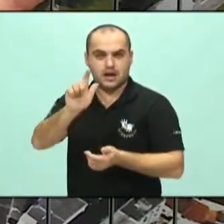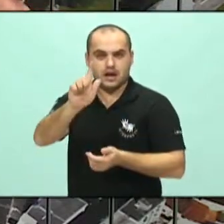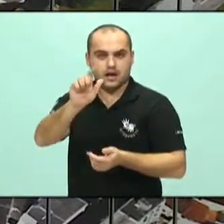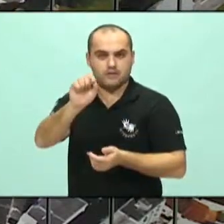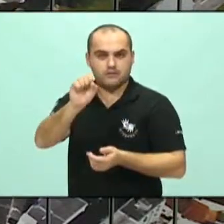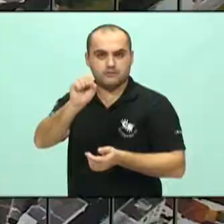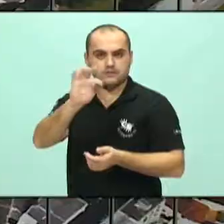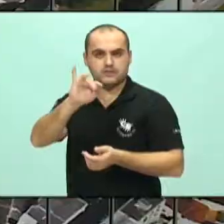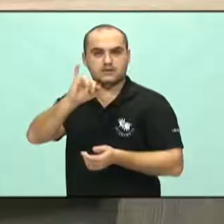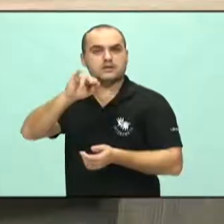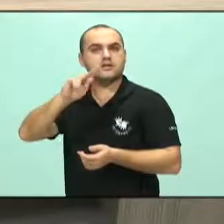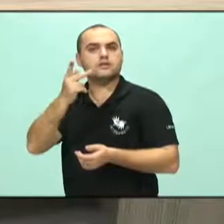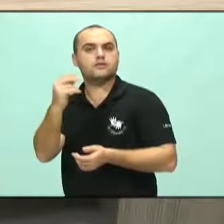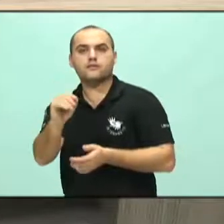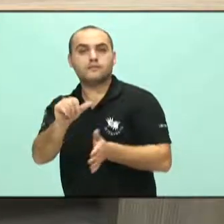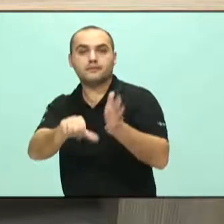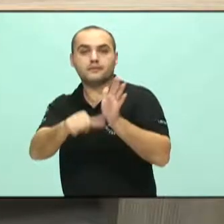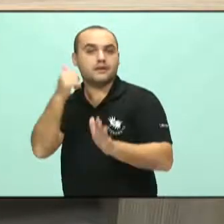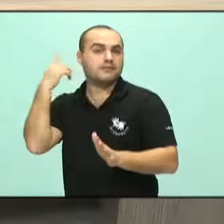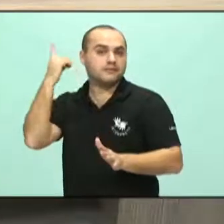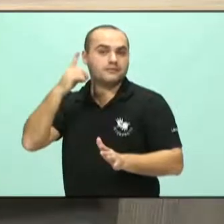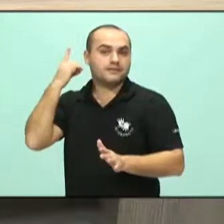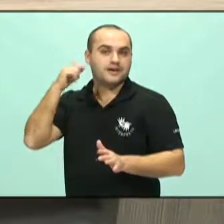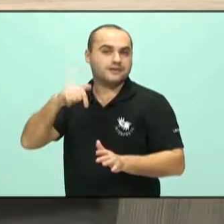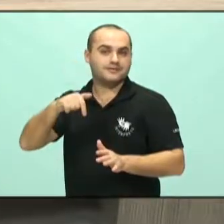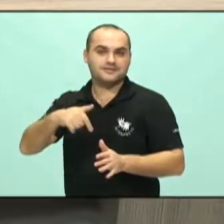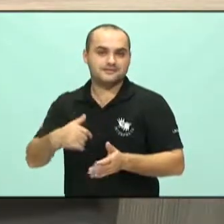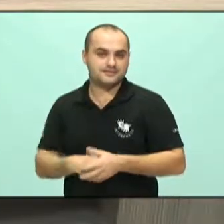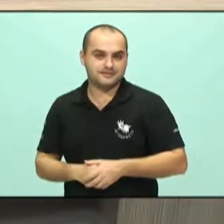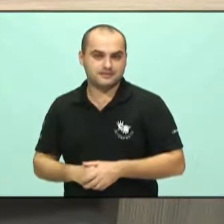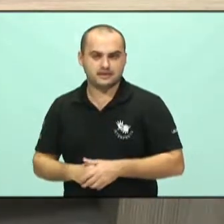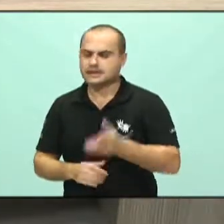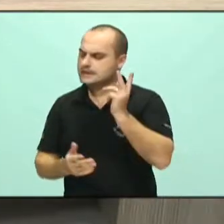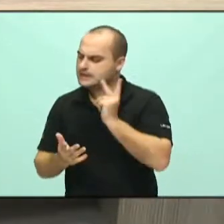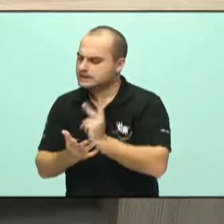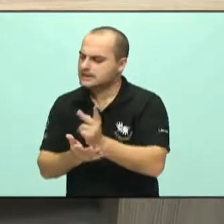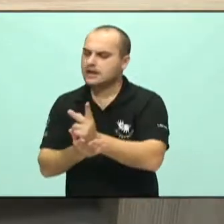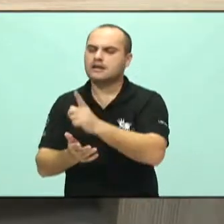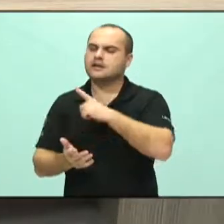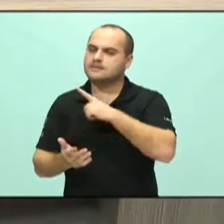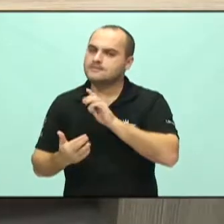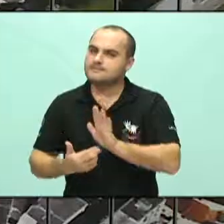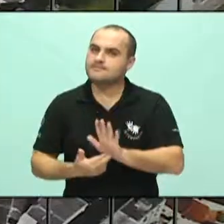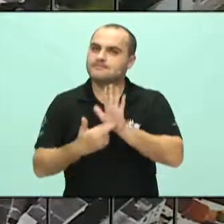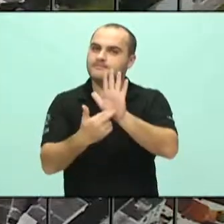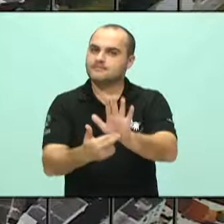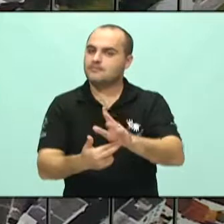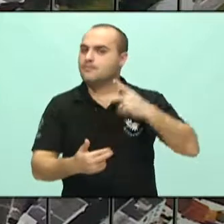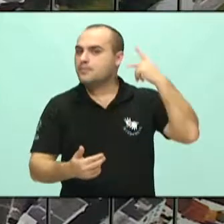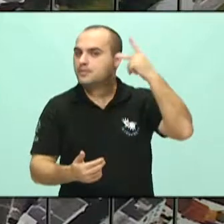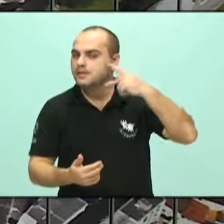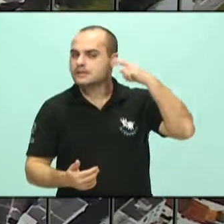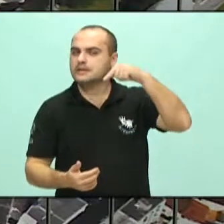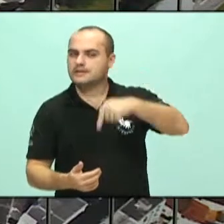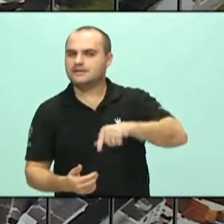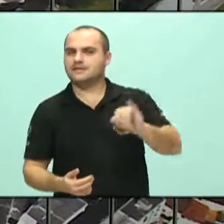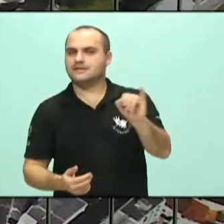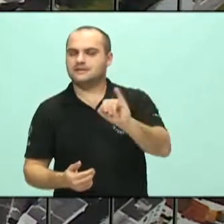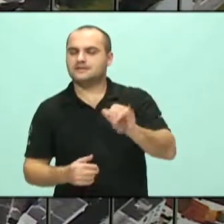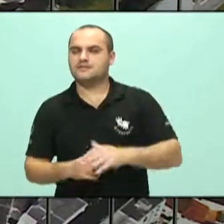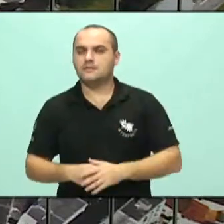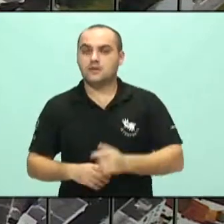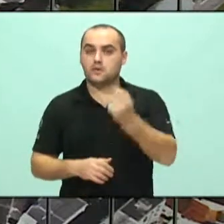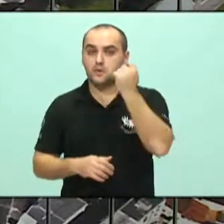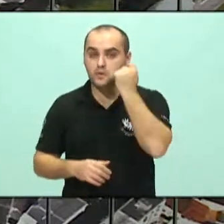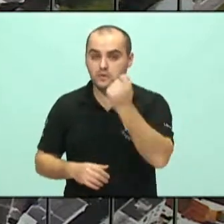foi primeiro deputado nosso. Nós tivemos sempre representação política destacada. Nós tivemos quase